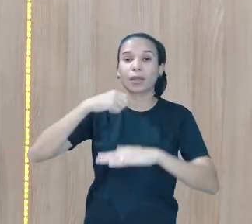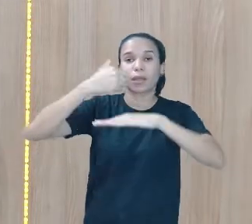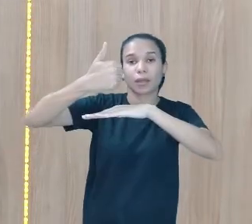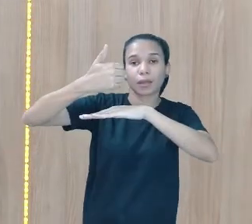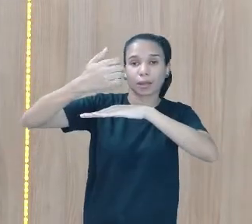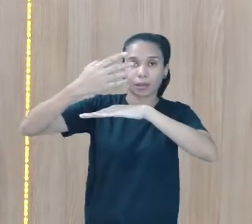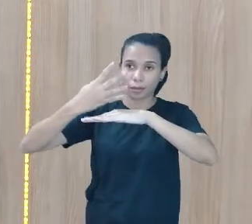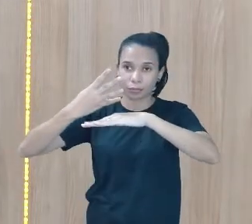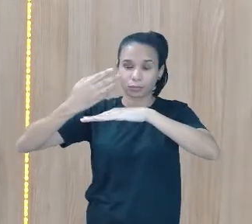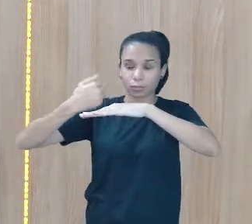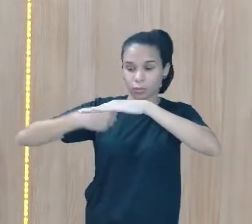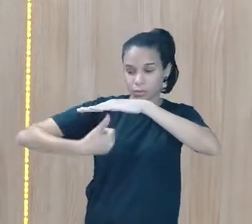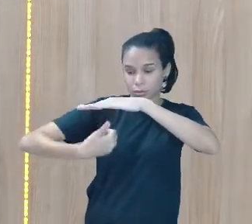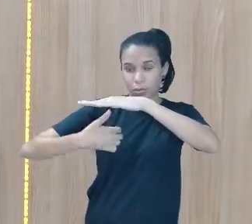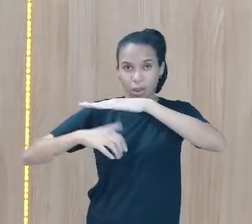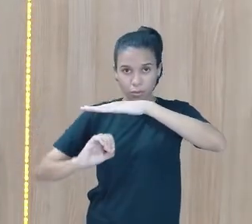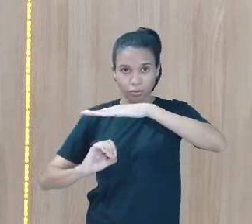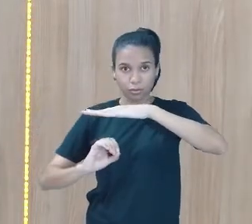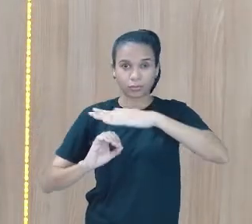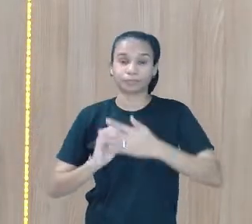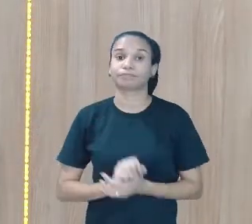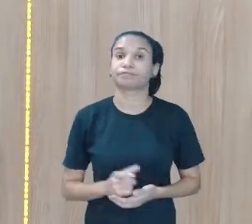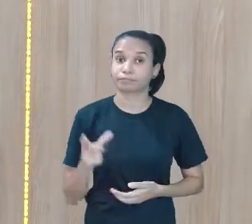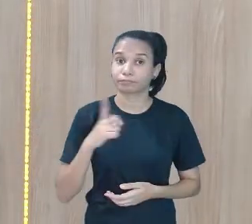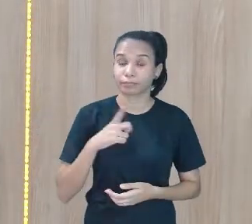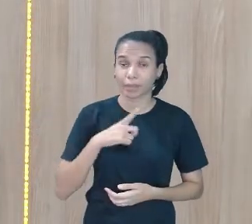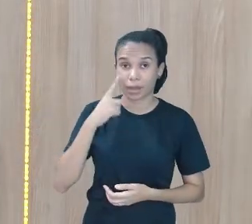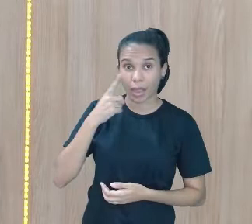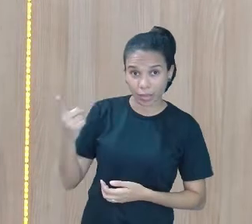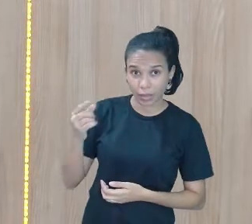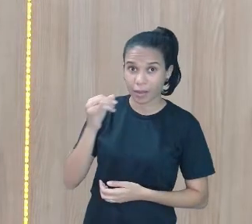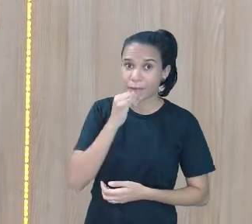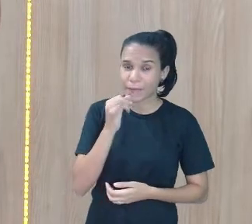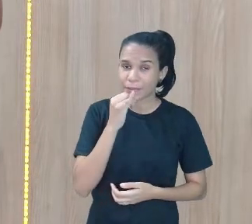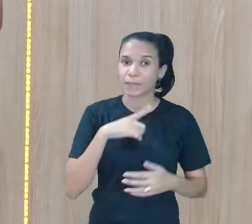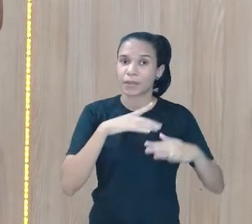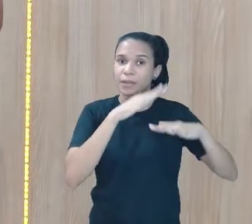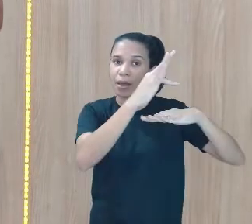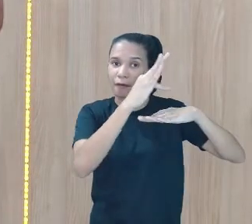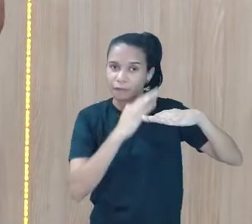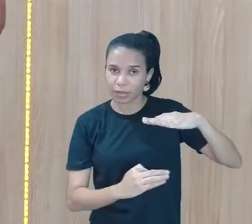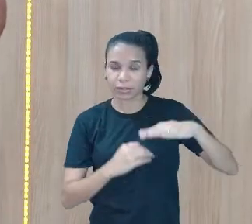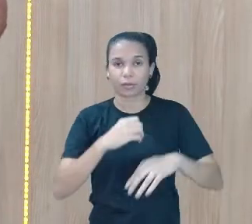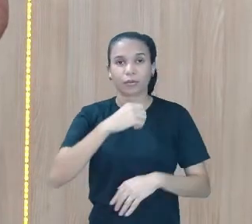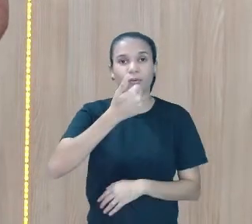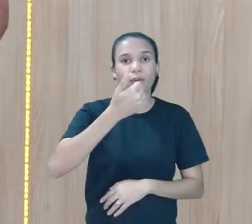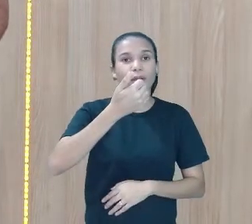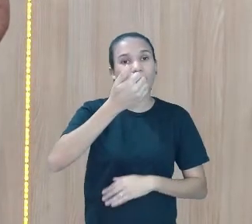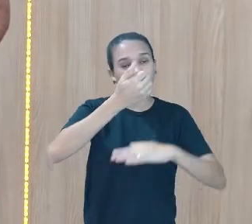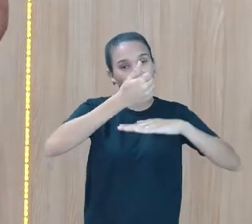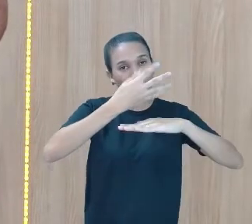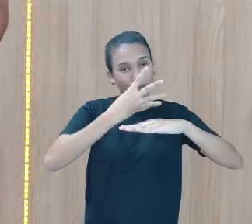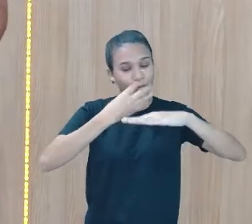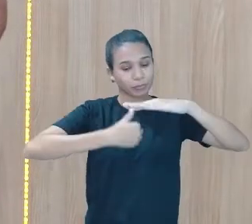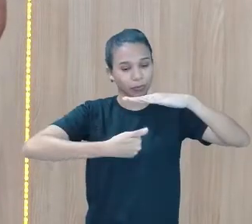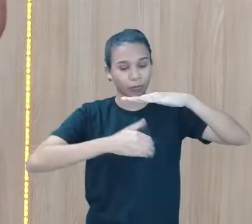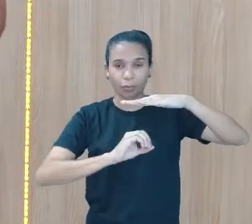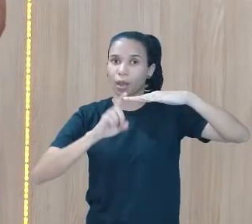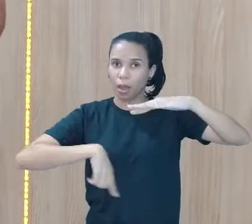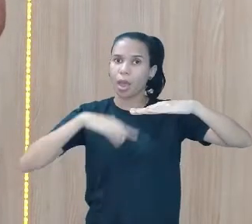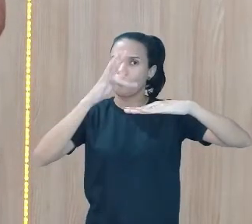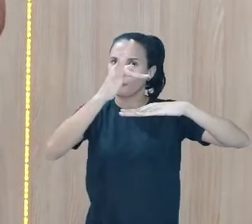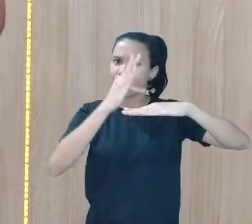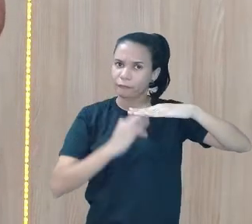14, 5 vezes 2, 10. Nesse caso agora, a fração 14 sobre 10 é uma